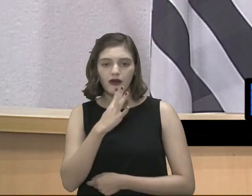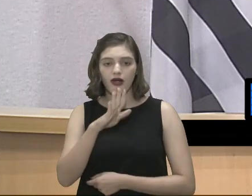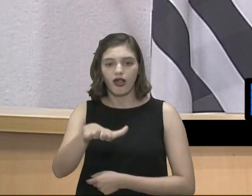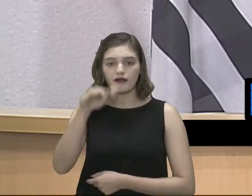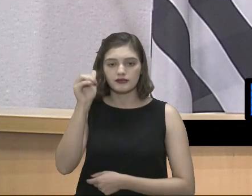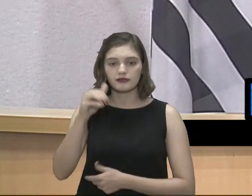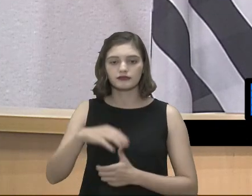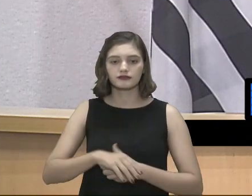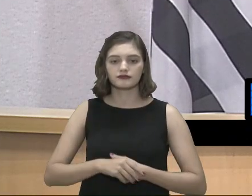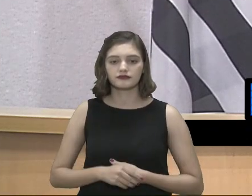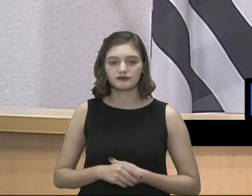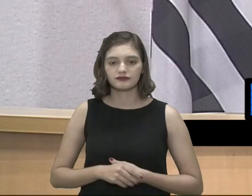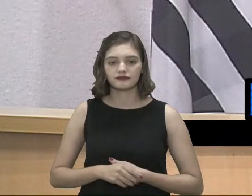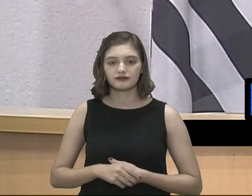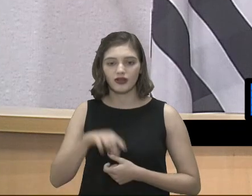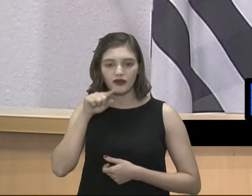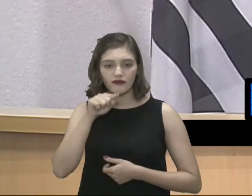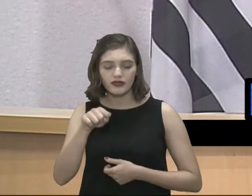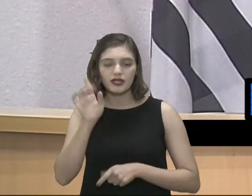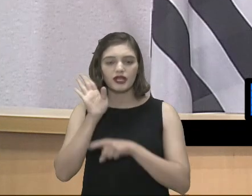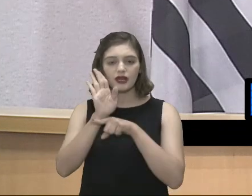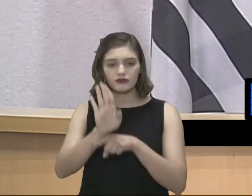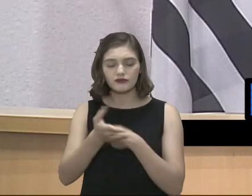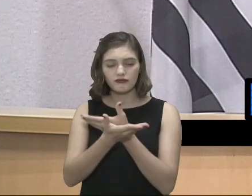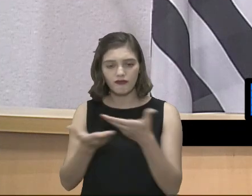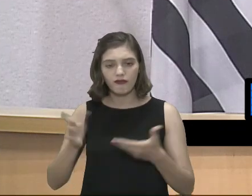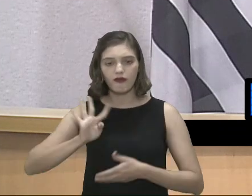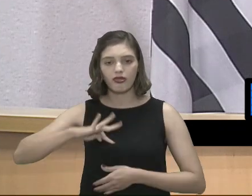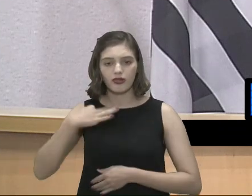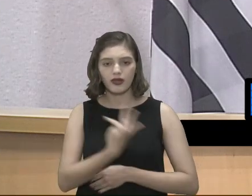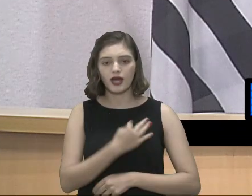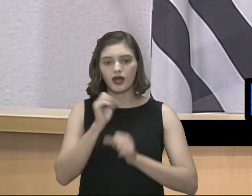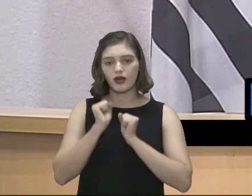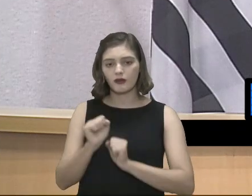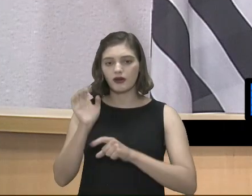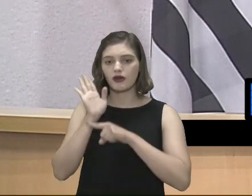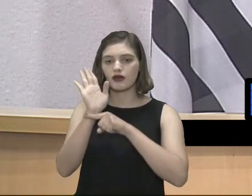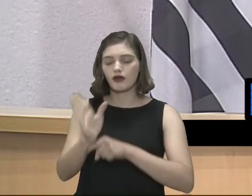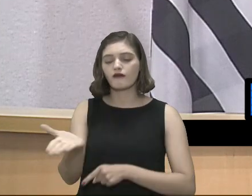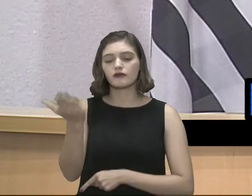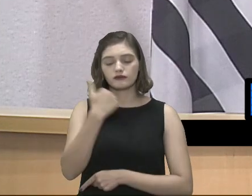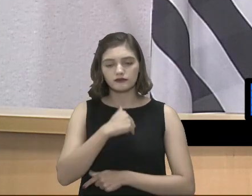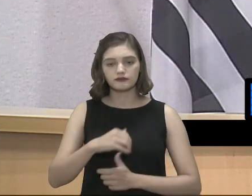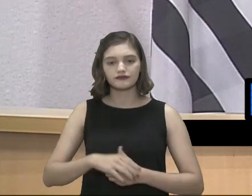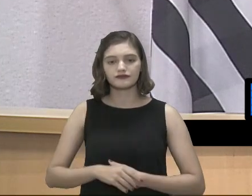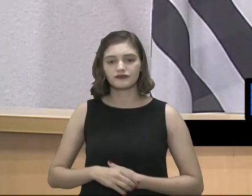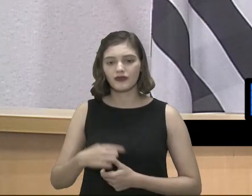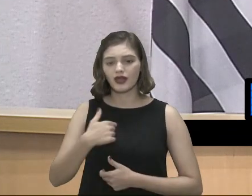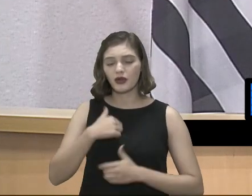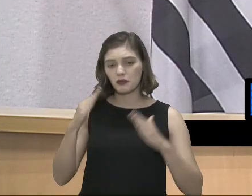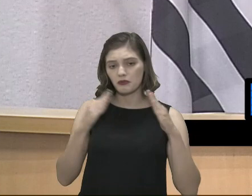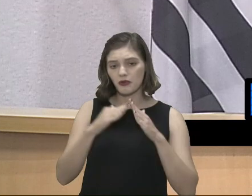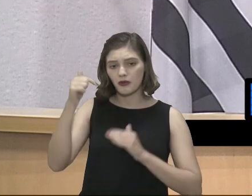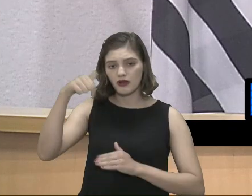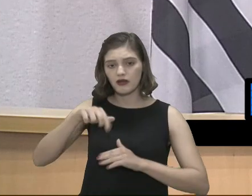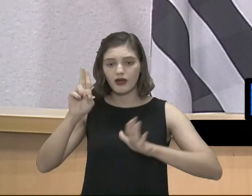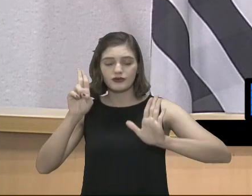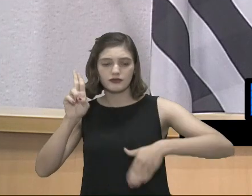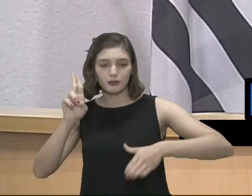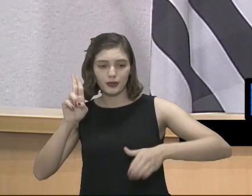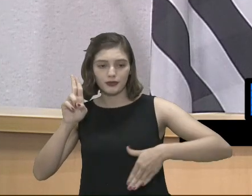chamam. Ah, você que é fulano de tal? Eu falei, sim, o que, que eu posso te ajudar? Vamos ver aqui. Ah, eu não sou daqui, eu sou de